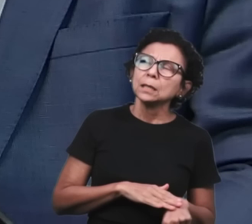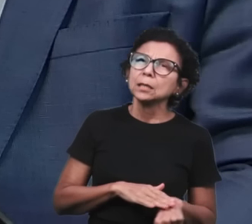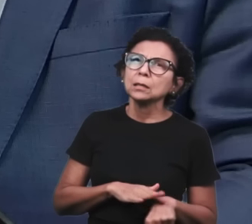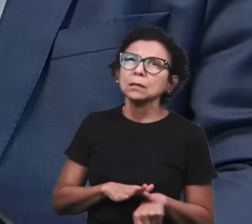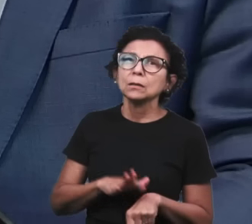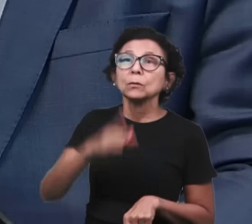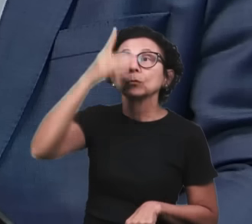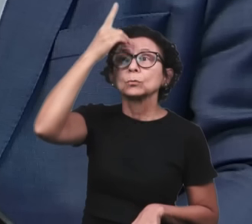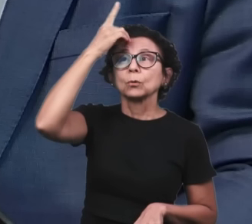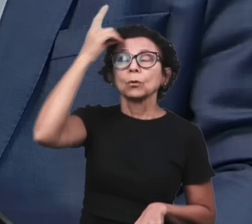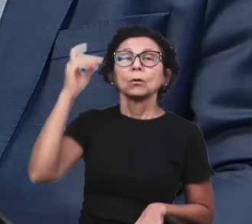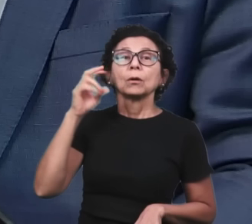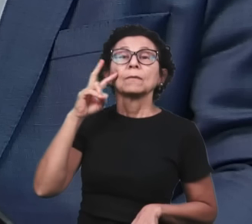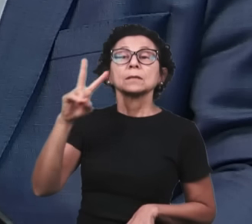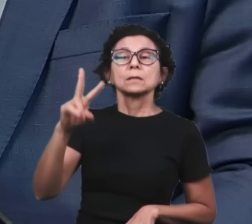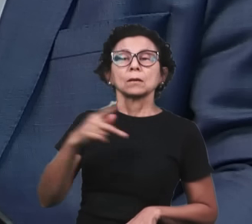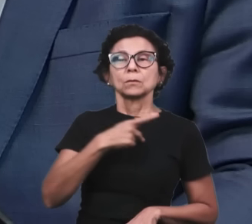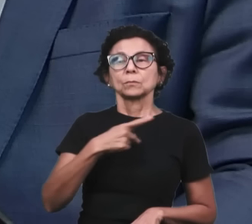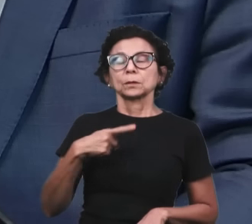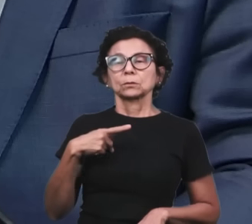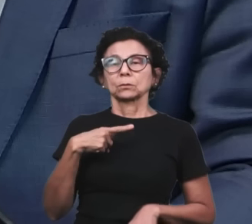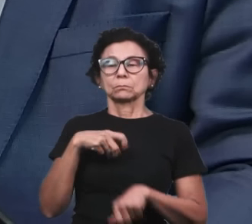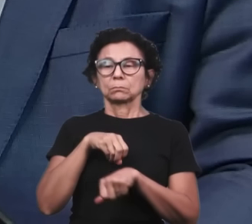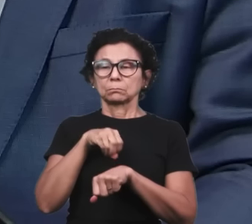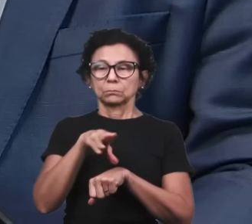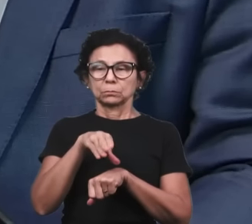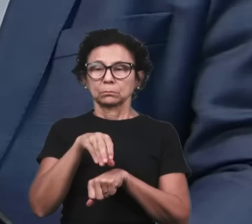ser transmitido, disse assim,